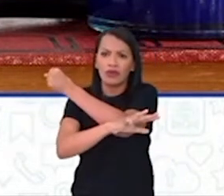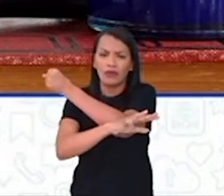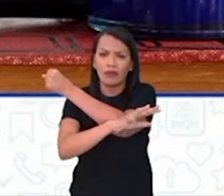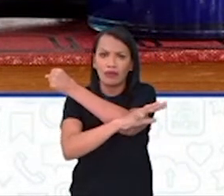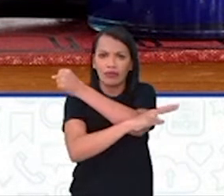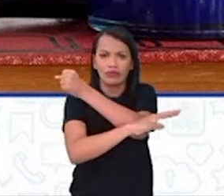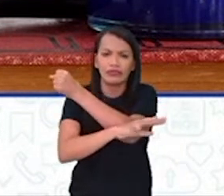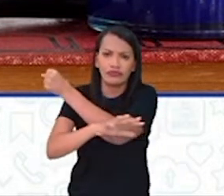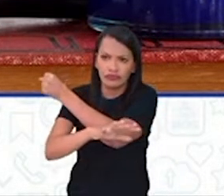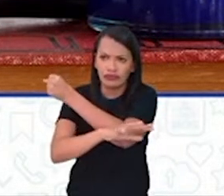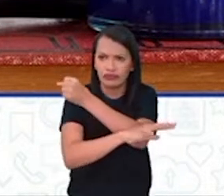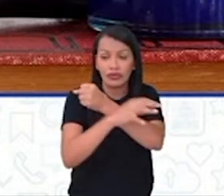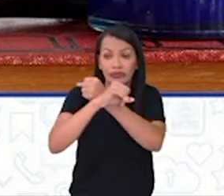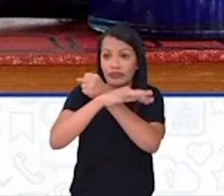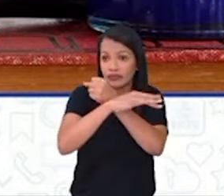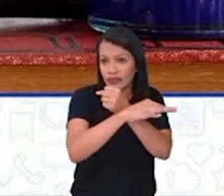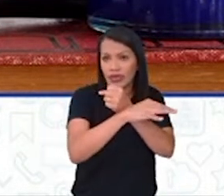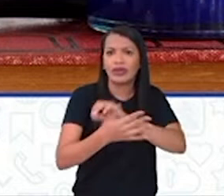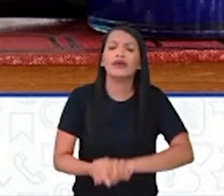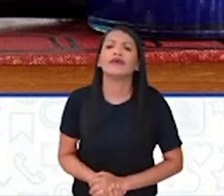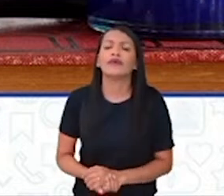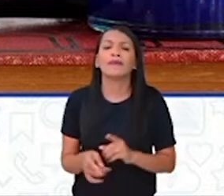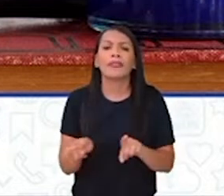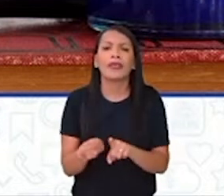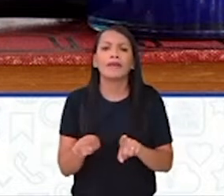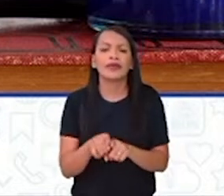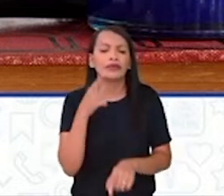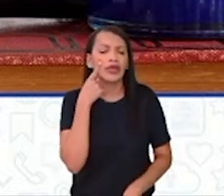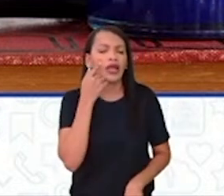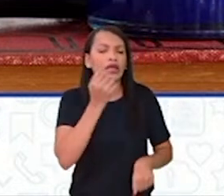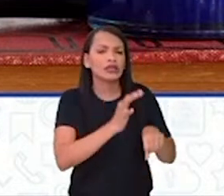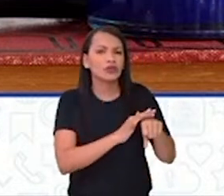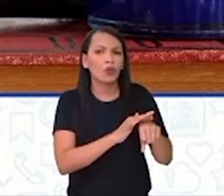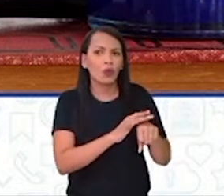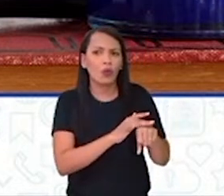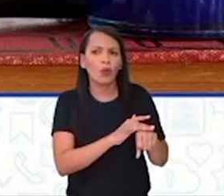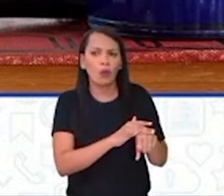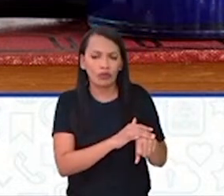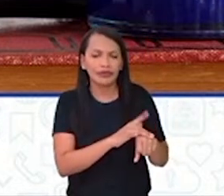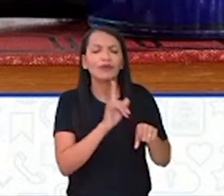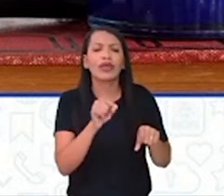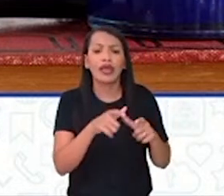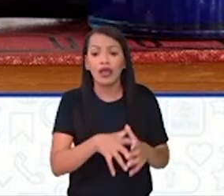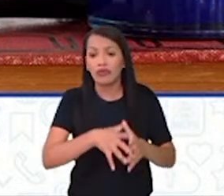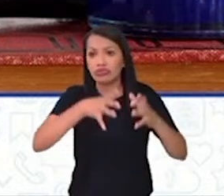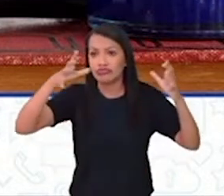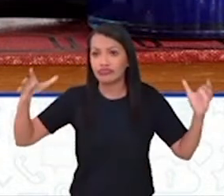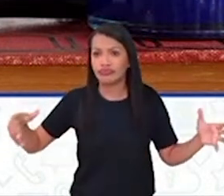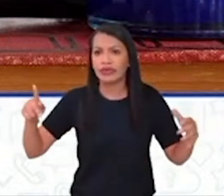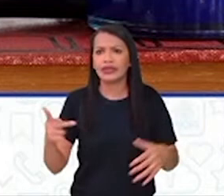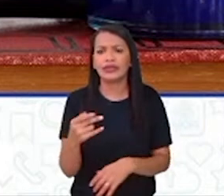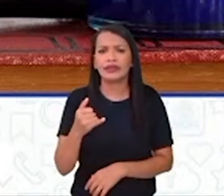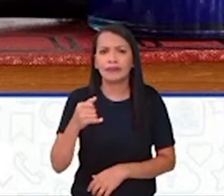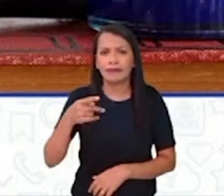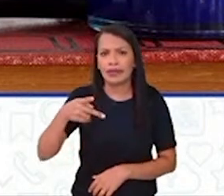doenças. Ou seja, são hipônimos, são elementos específicos do grande grupo chamado doenças,